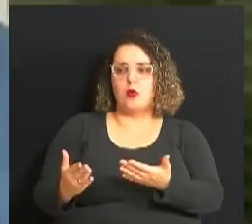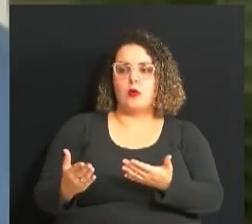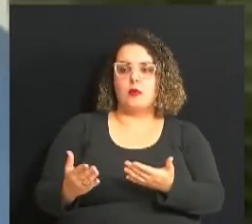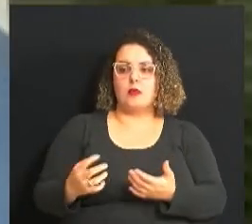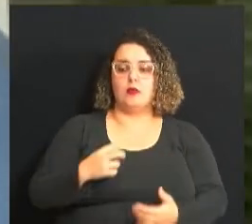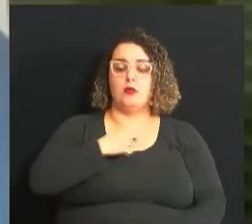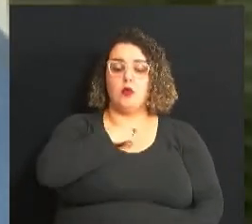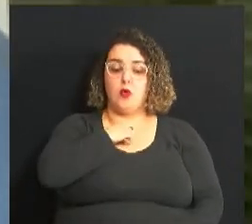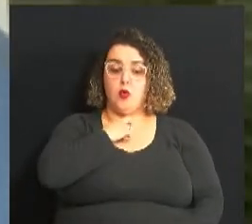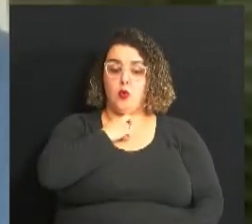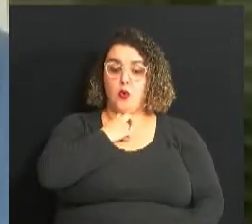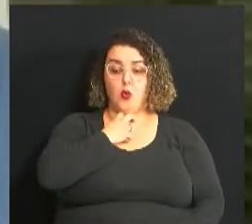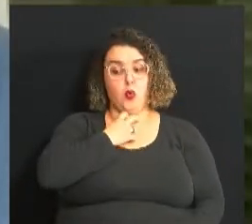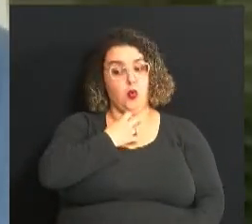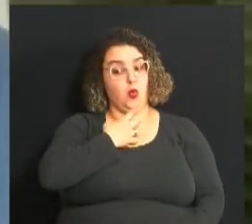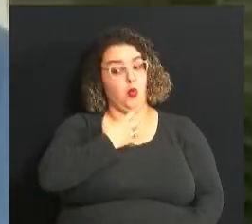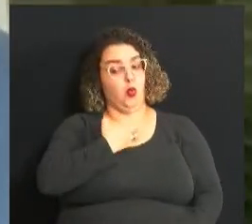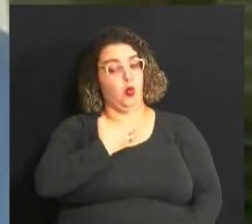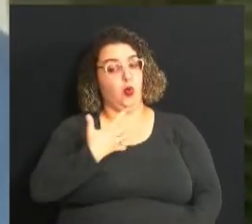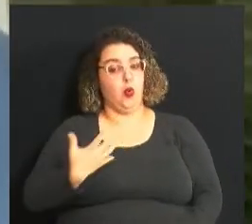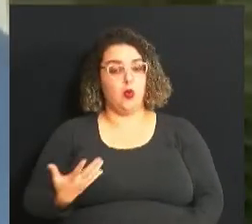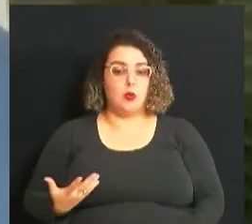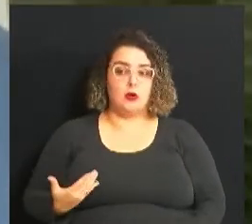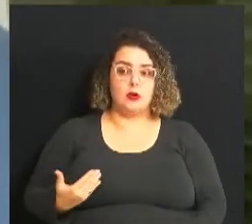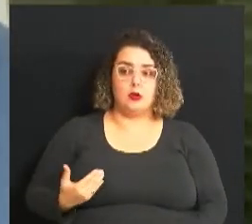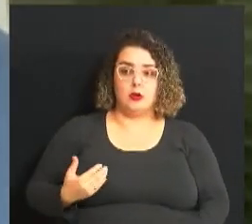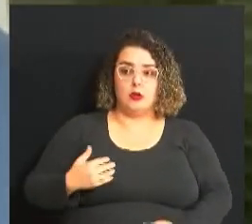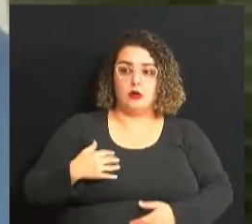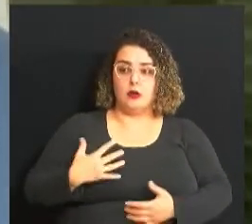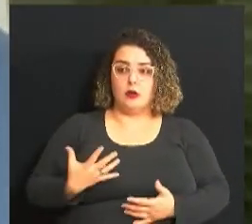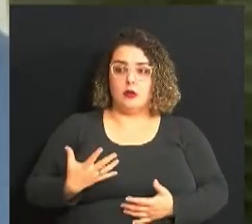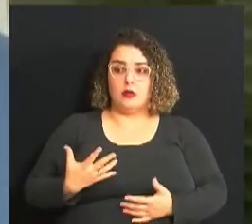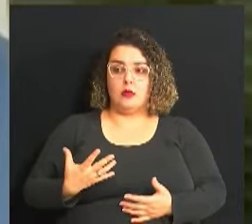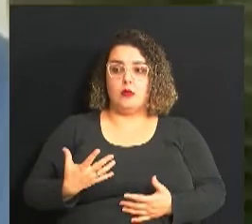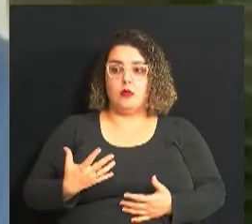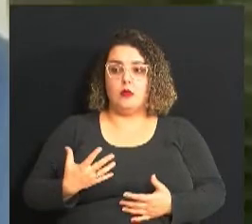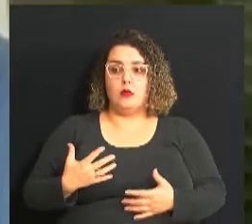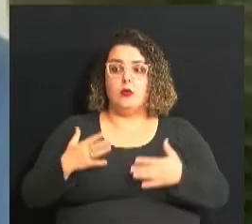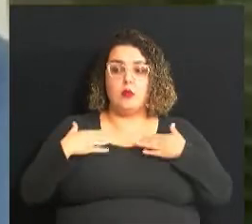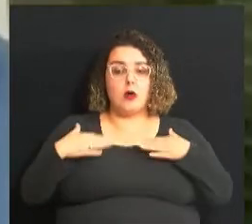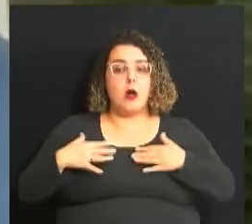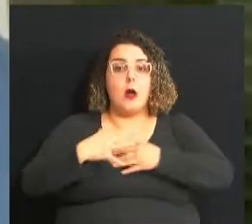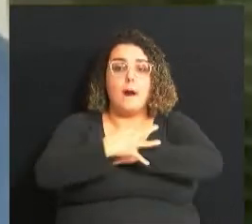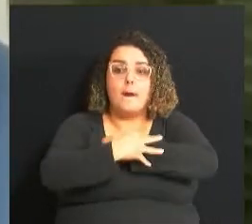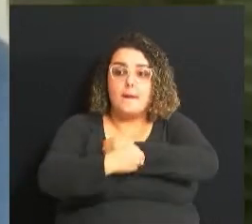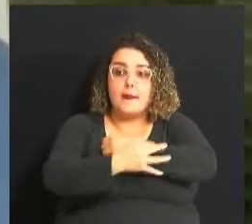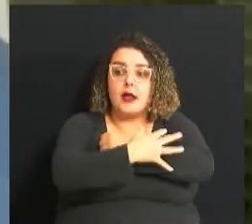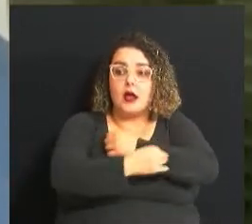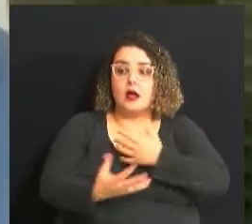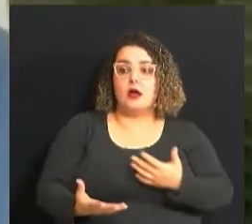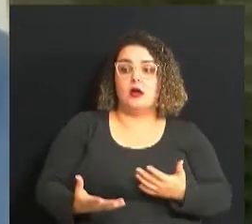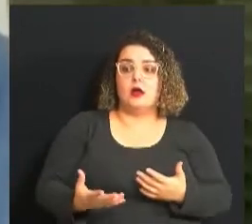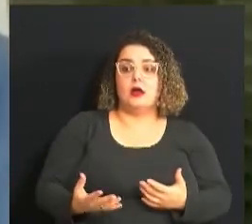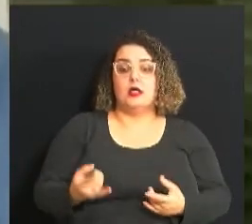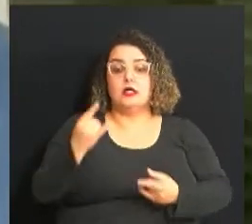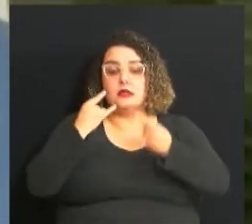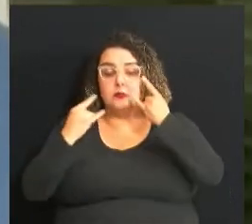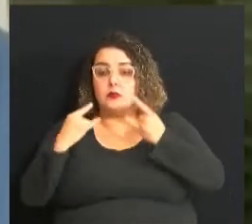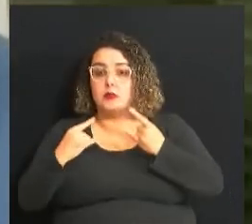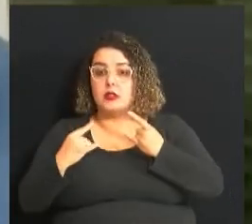a engrossar, ele começa a ter crescimento de pelificação pelo corpo, o interesse do sexo oposto, começa